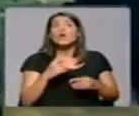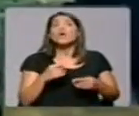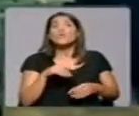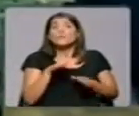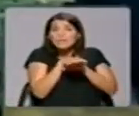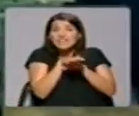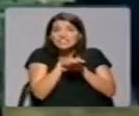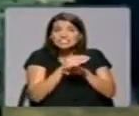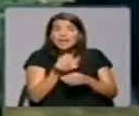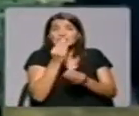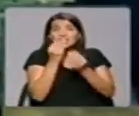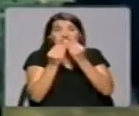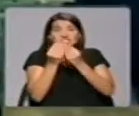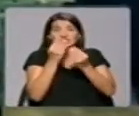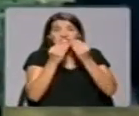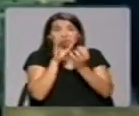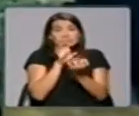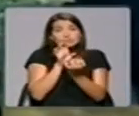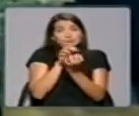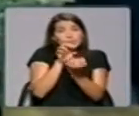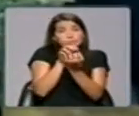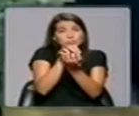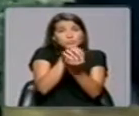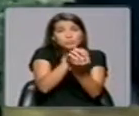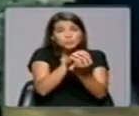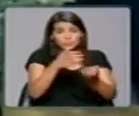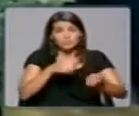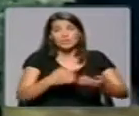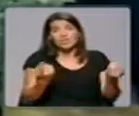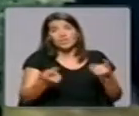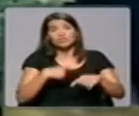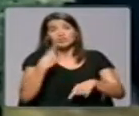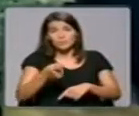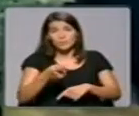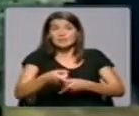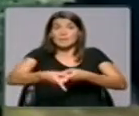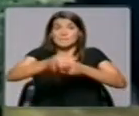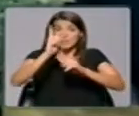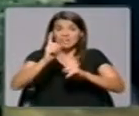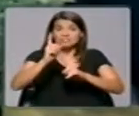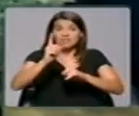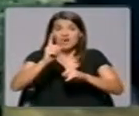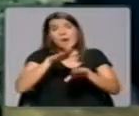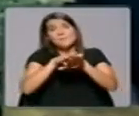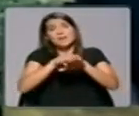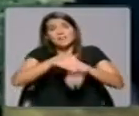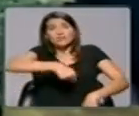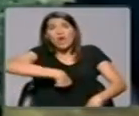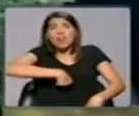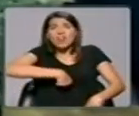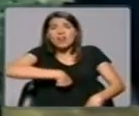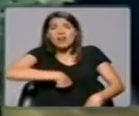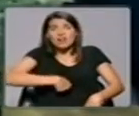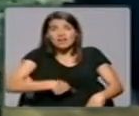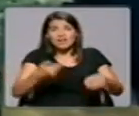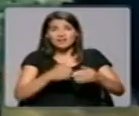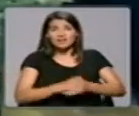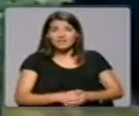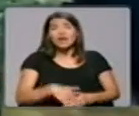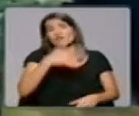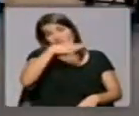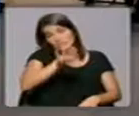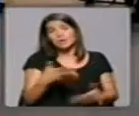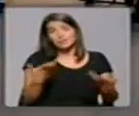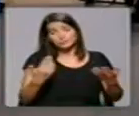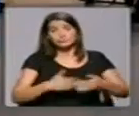lixo e quando pescam... Eles têm o lixo lá dentro, não é? Eles têm o lixo lá dentro. Isso é mau. Isso é